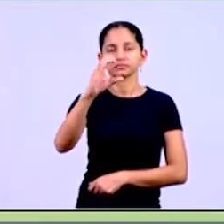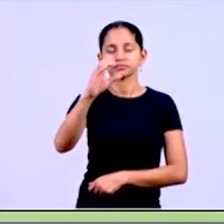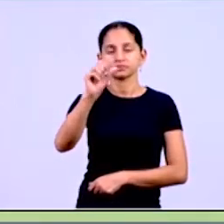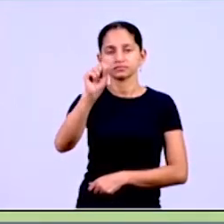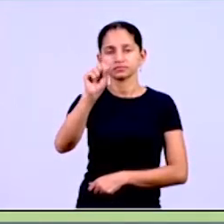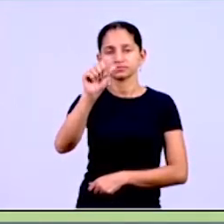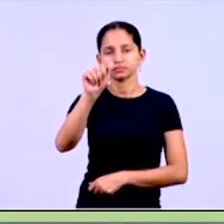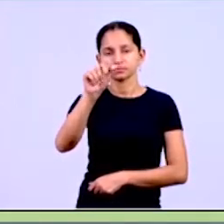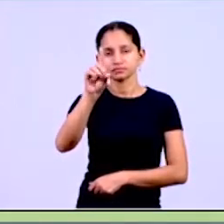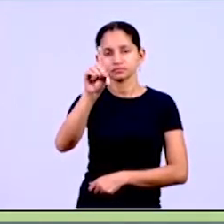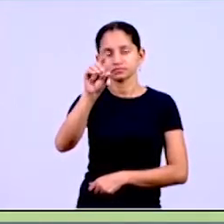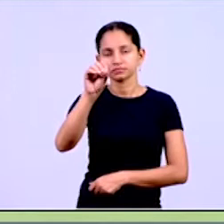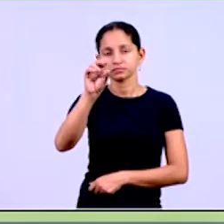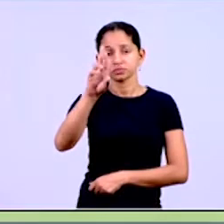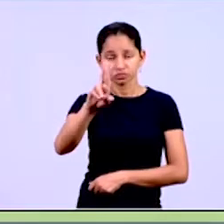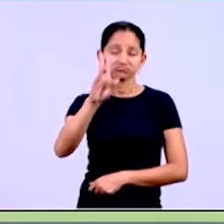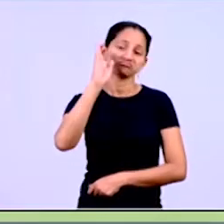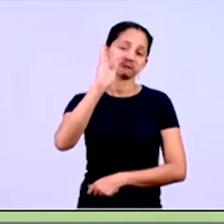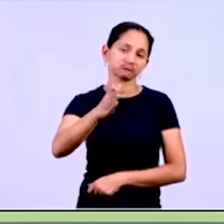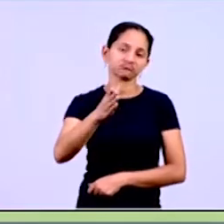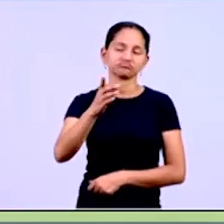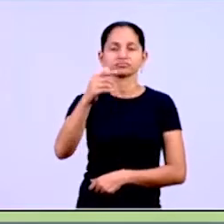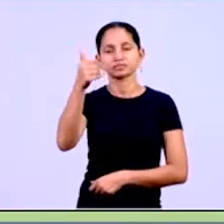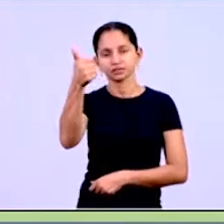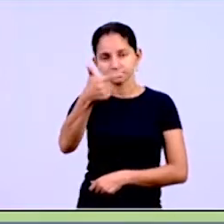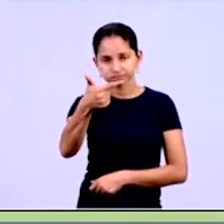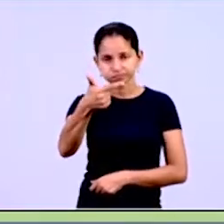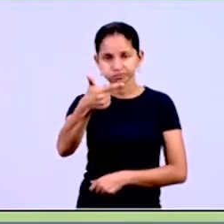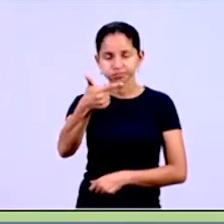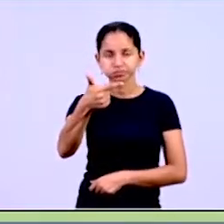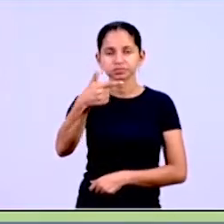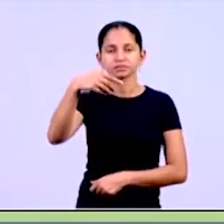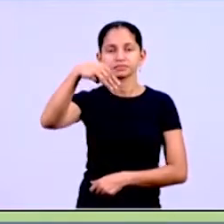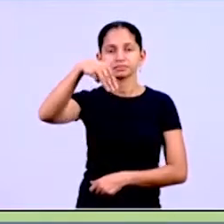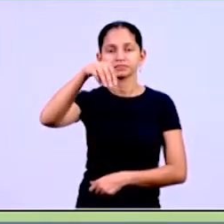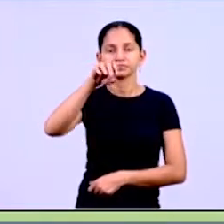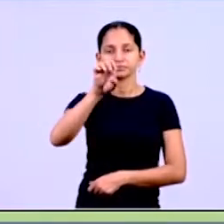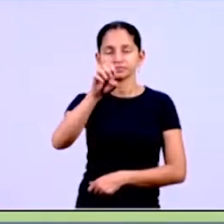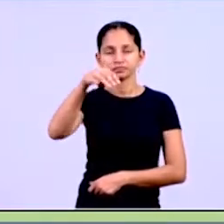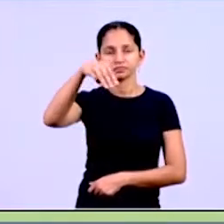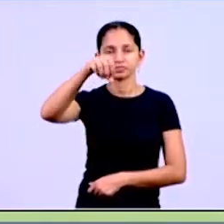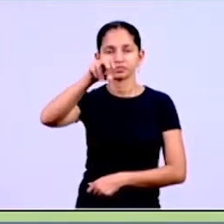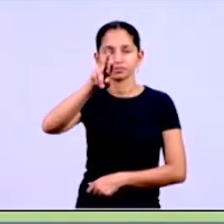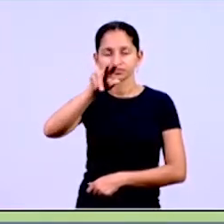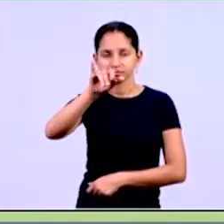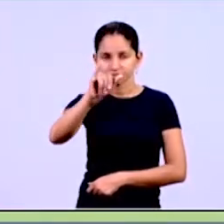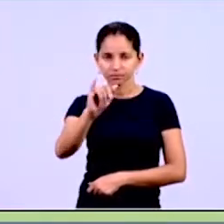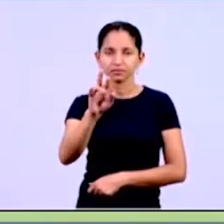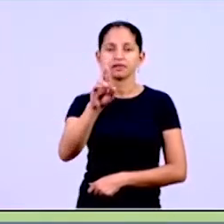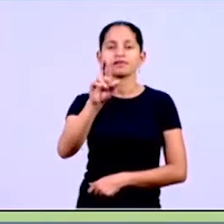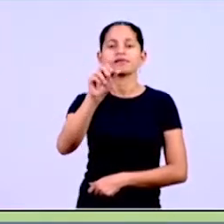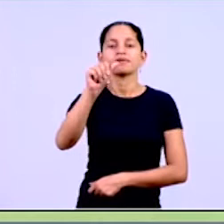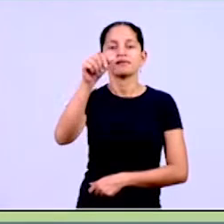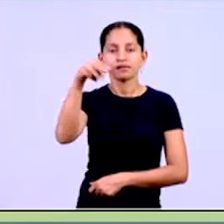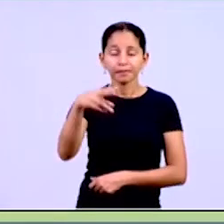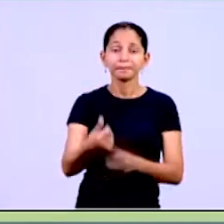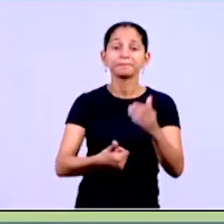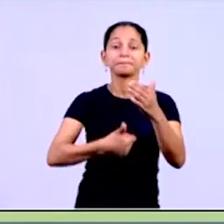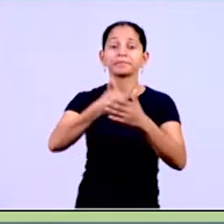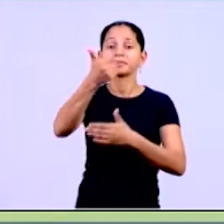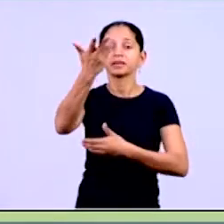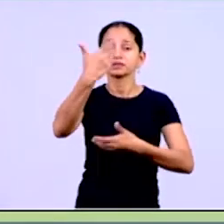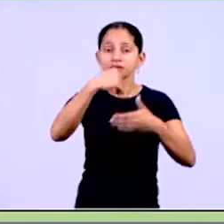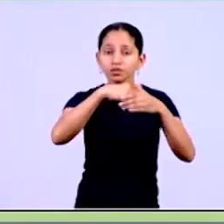informações, o próprio nome já fala. A memória RAM, para ele processar informações, ele precisa armazenar primeiro na memória